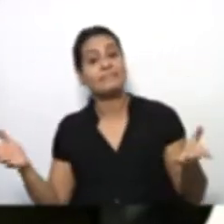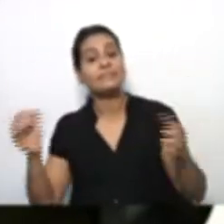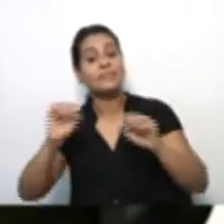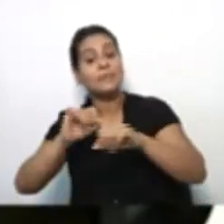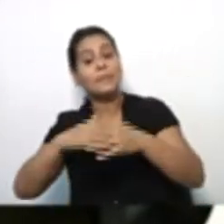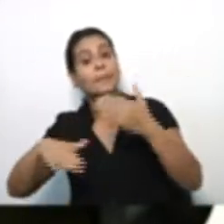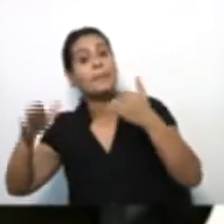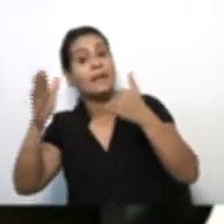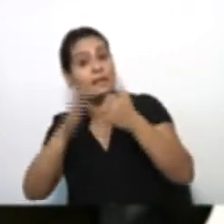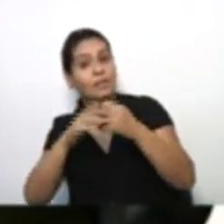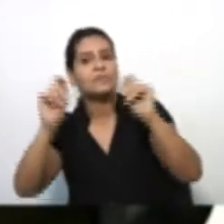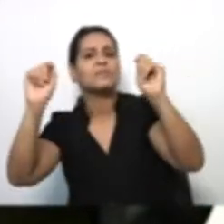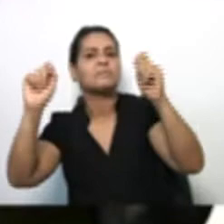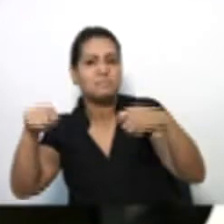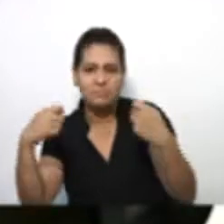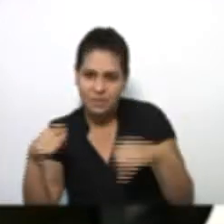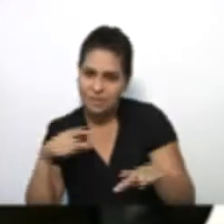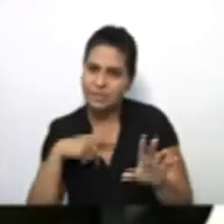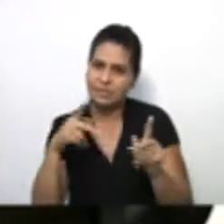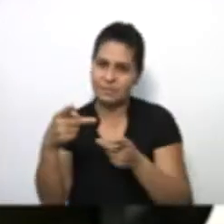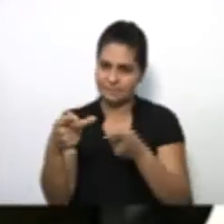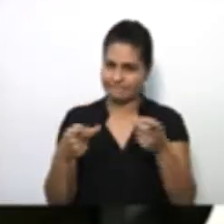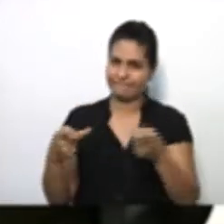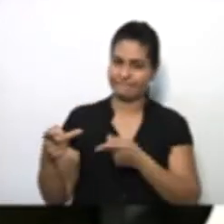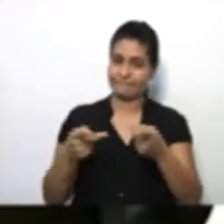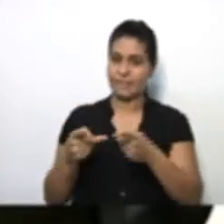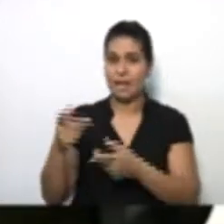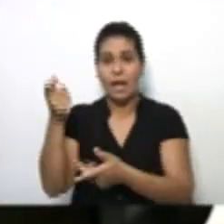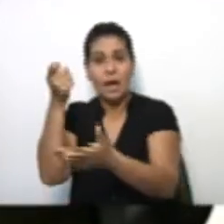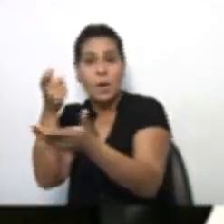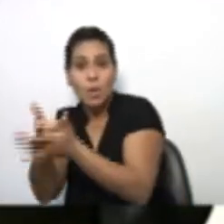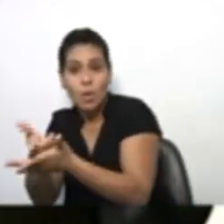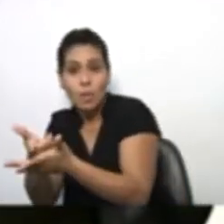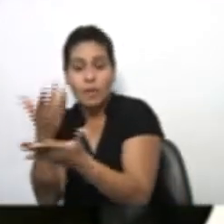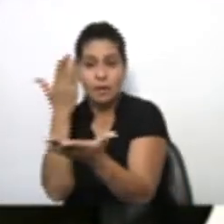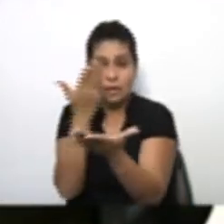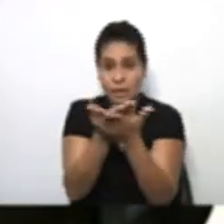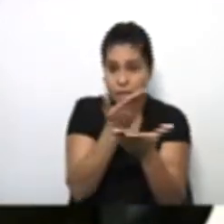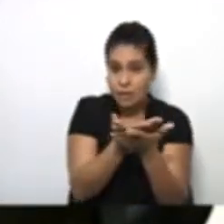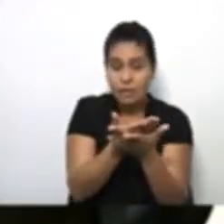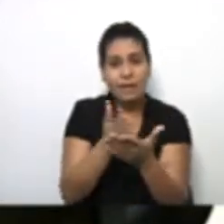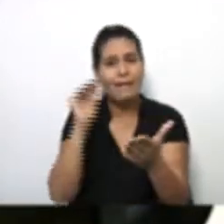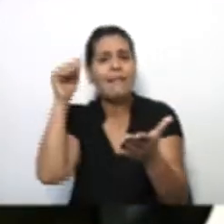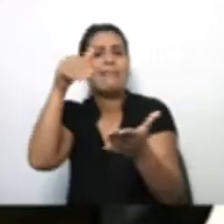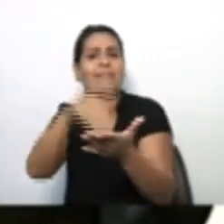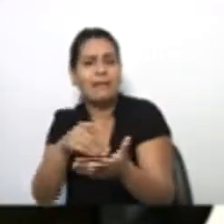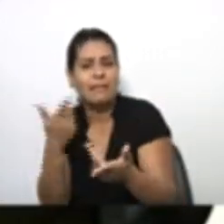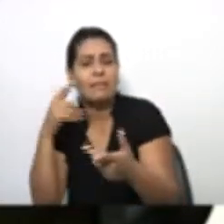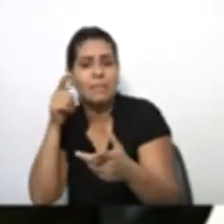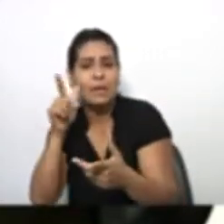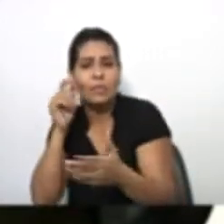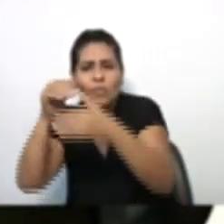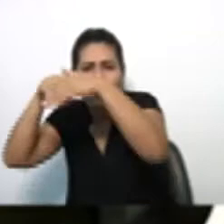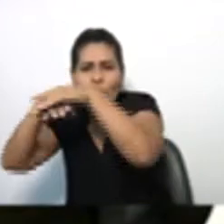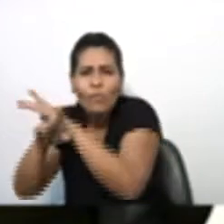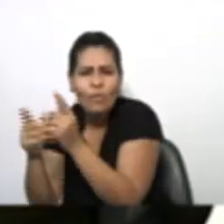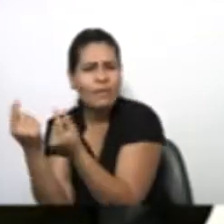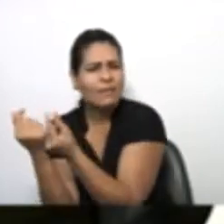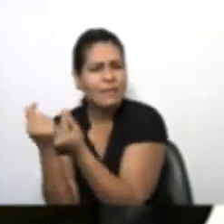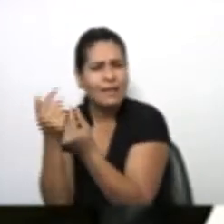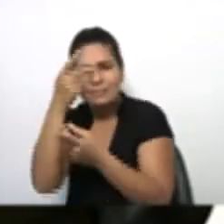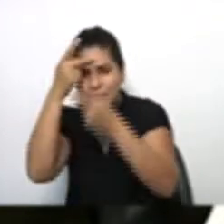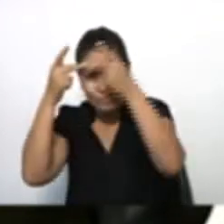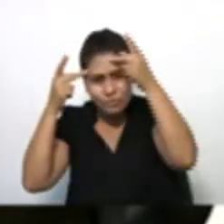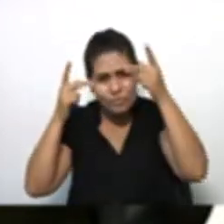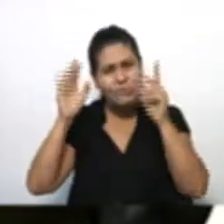para tudo é necessário se planejar. Para essas compras, para os estudos e até para investir, sabia? Será que as